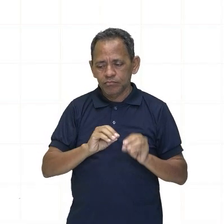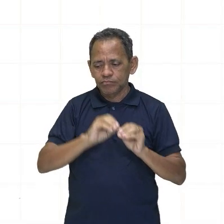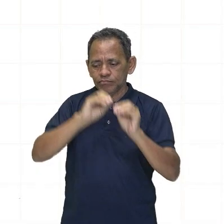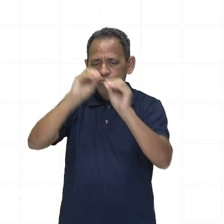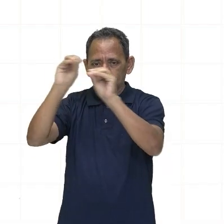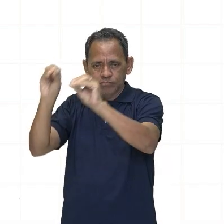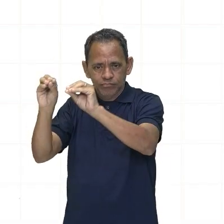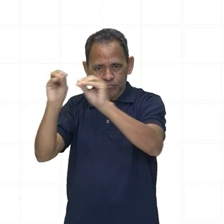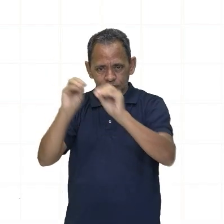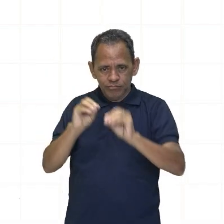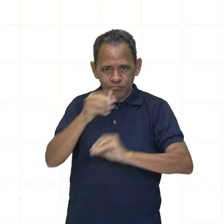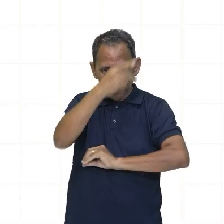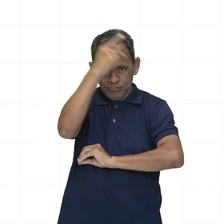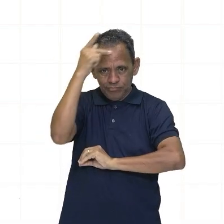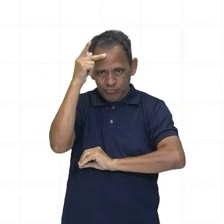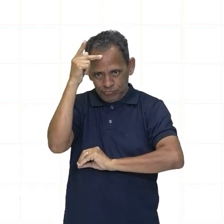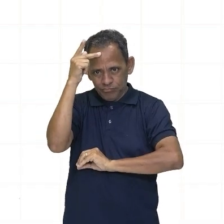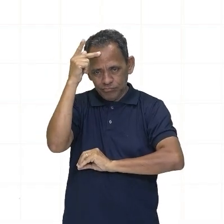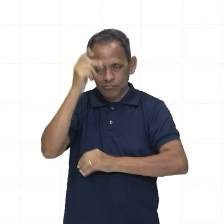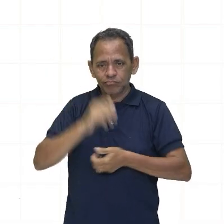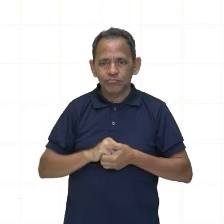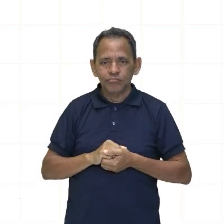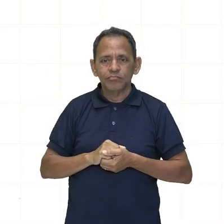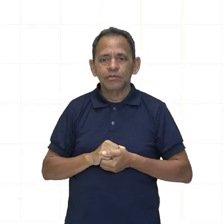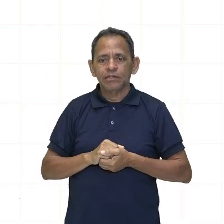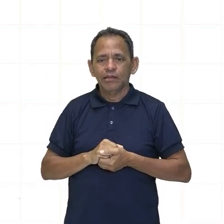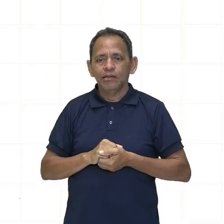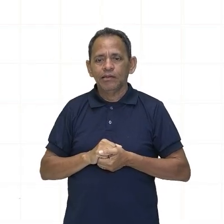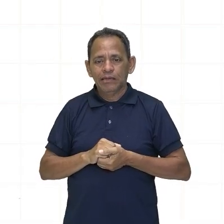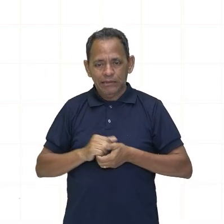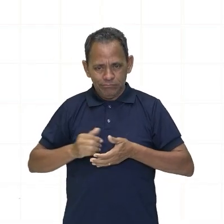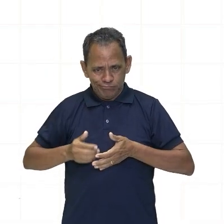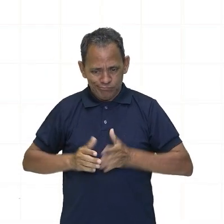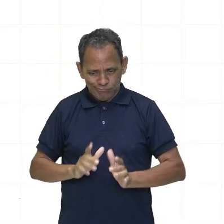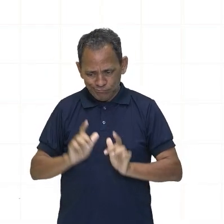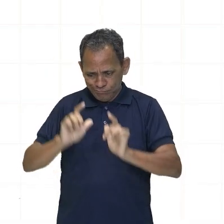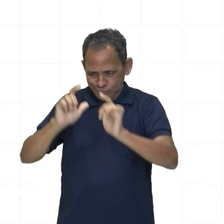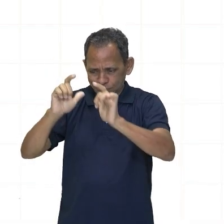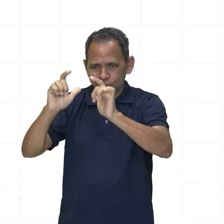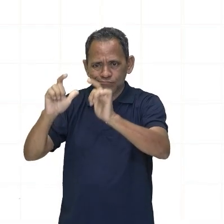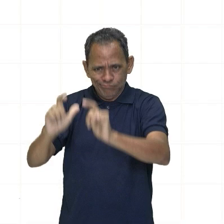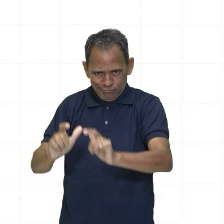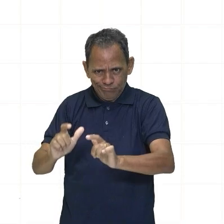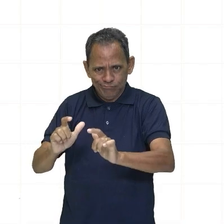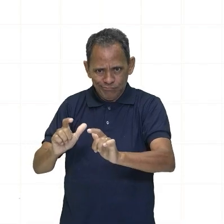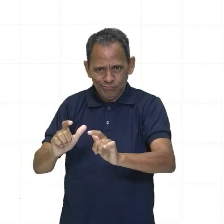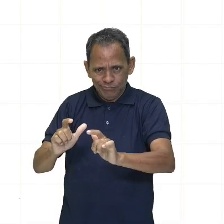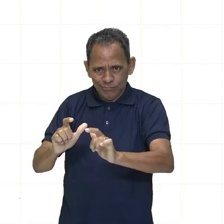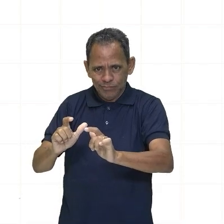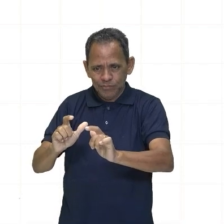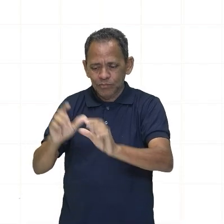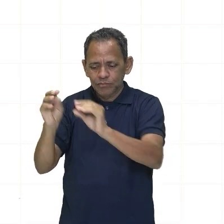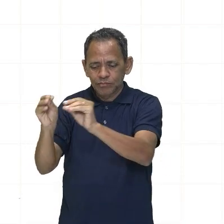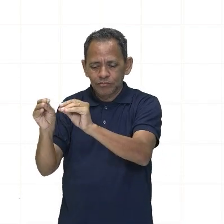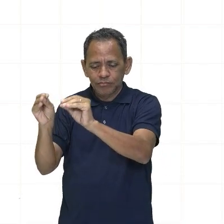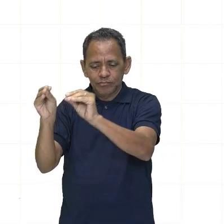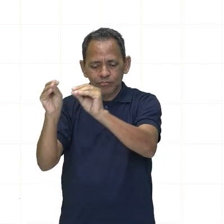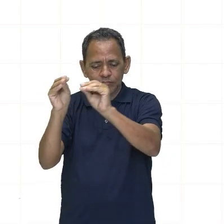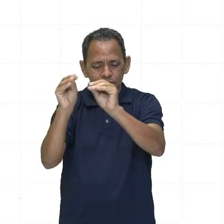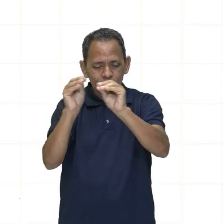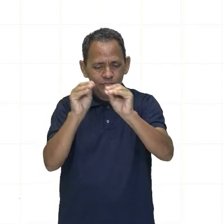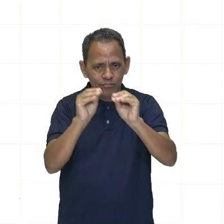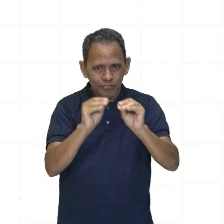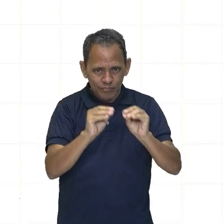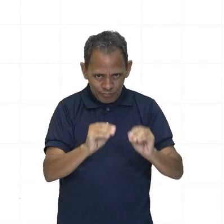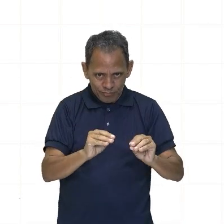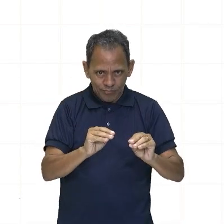aí do indivíduo, né? Ou seja, a pessoa, ela vai se deslocar de um lugar para o outro,